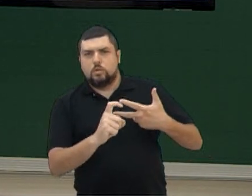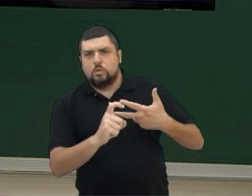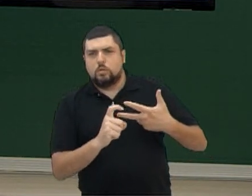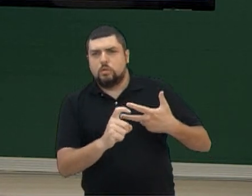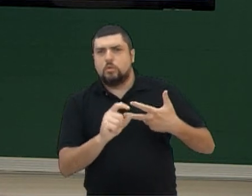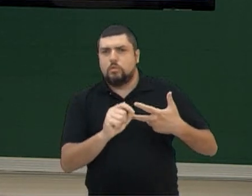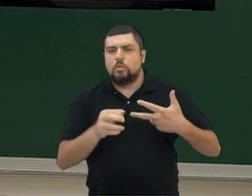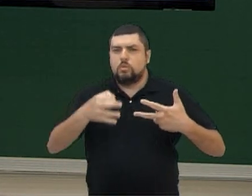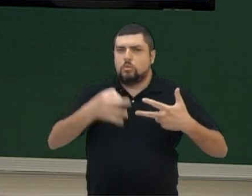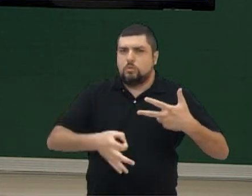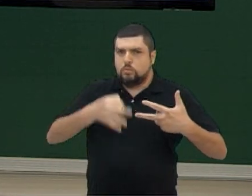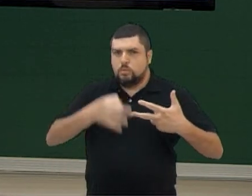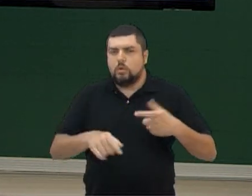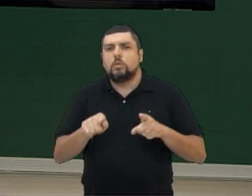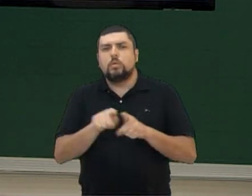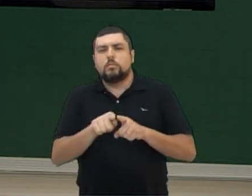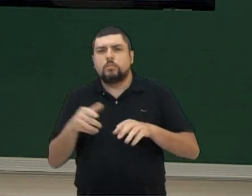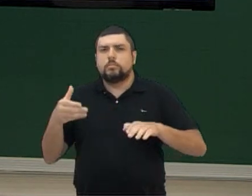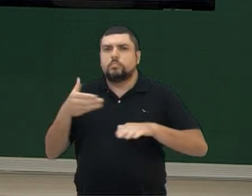Poder Judiciário.